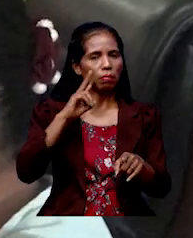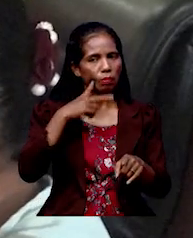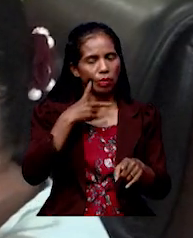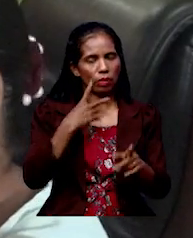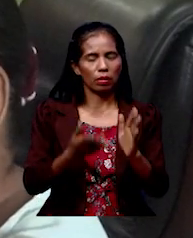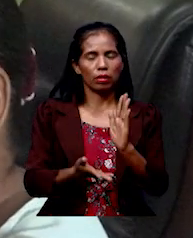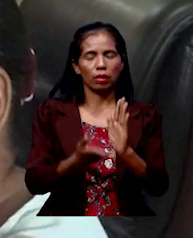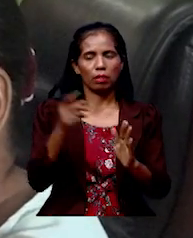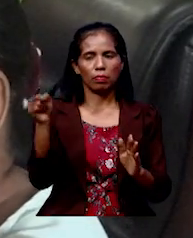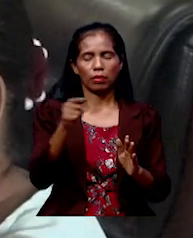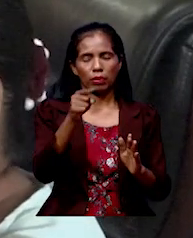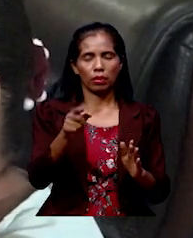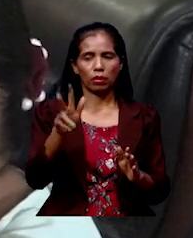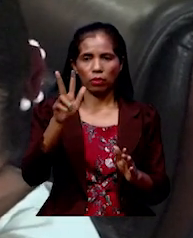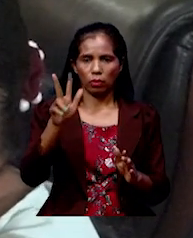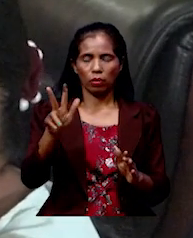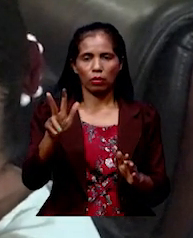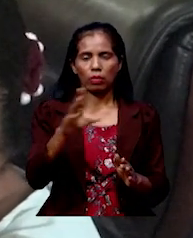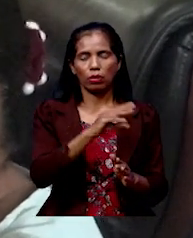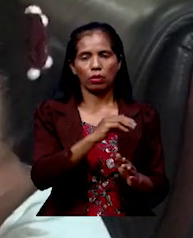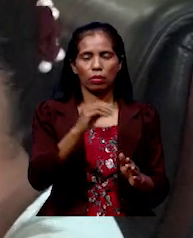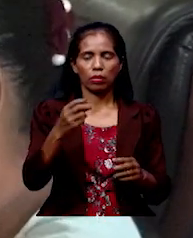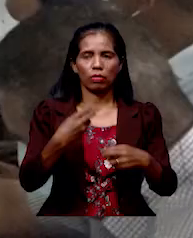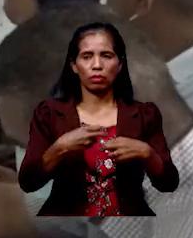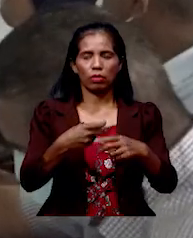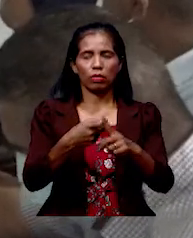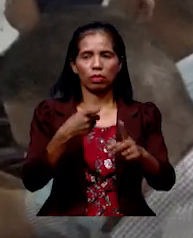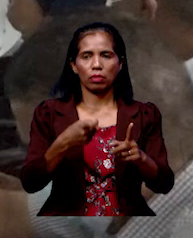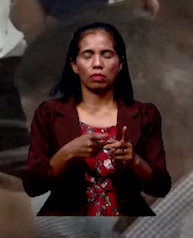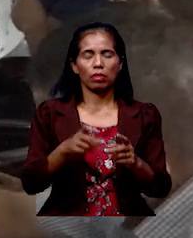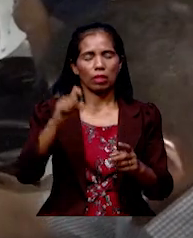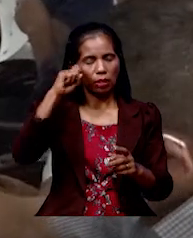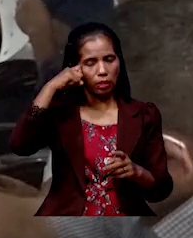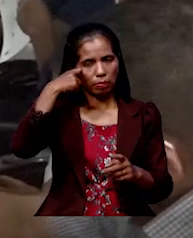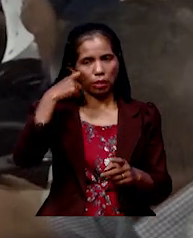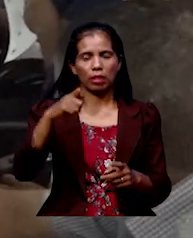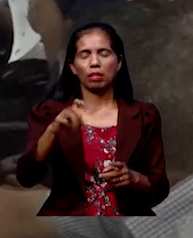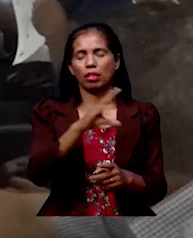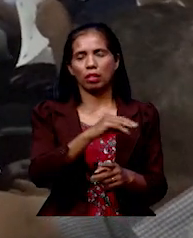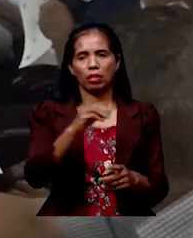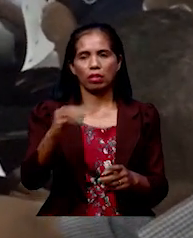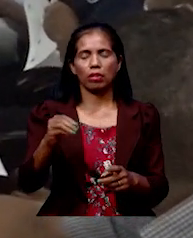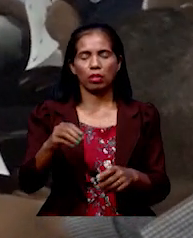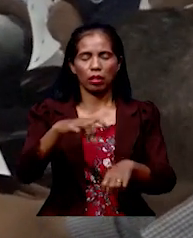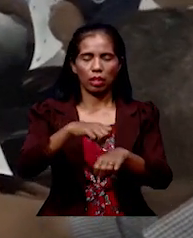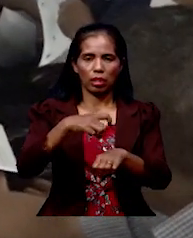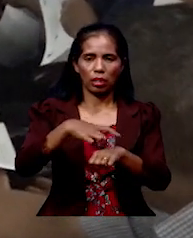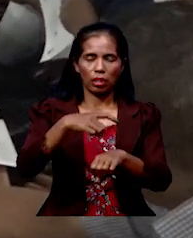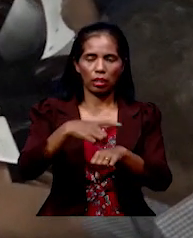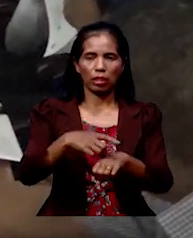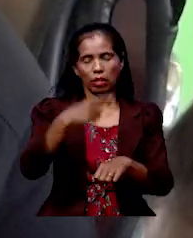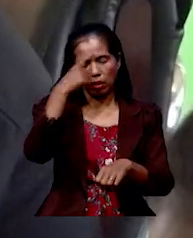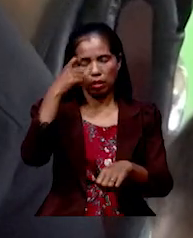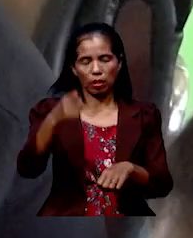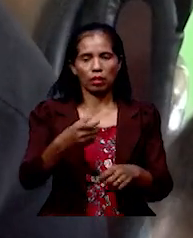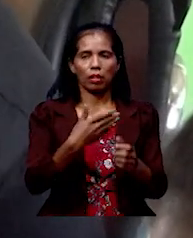sai ba porcento tolu ponto hitu impacto husi preso lismean no lismutin. Laqueiro no alface, horazão,